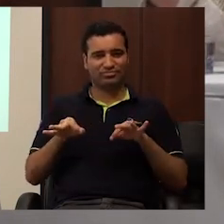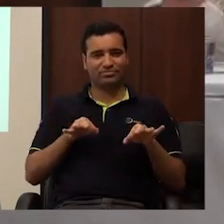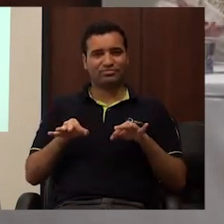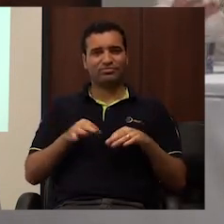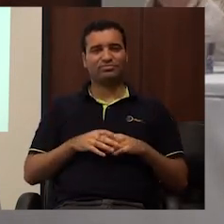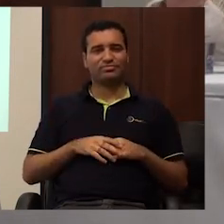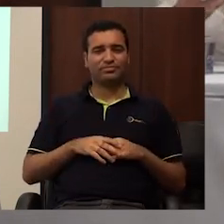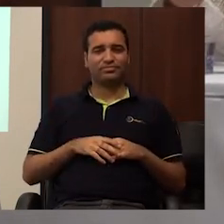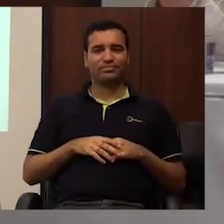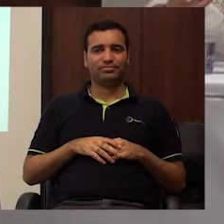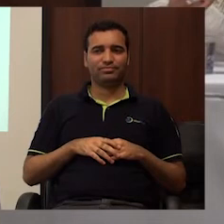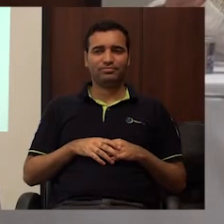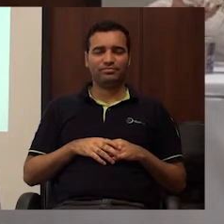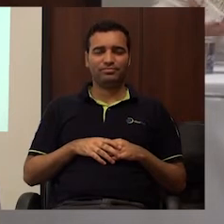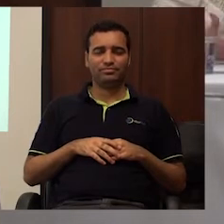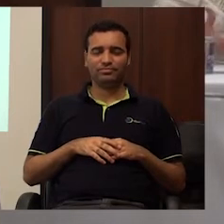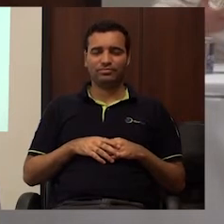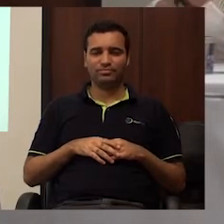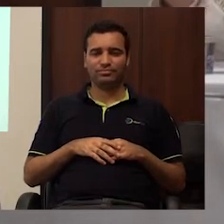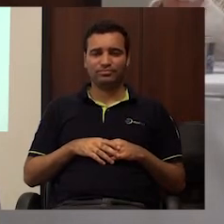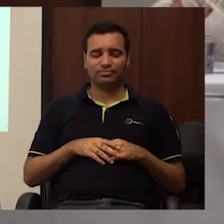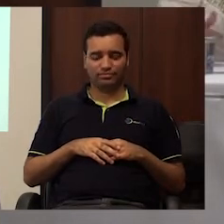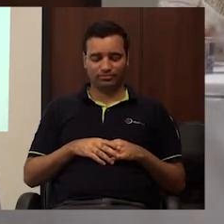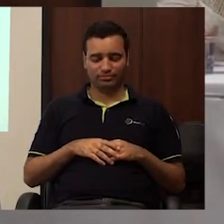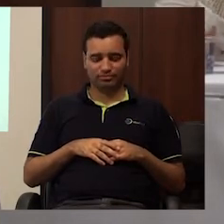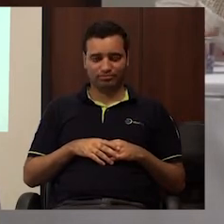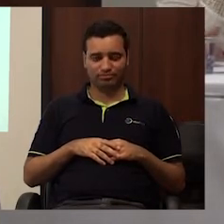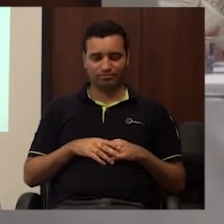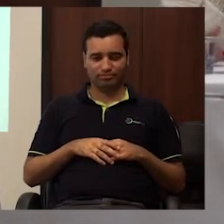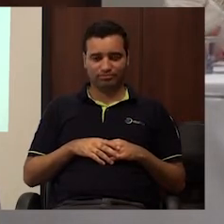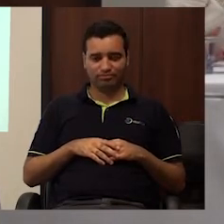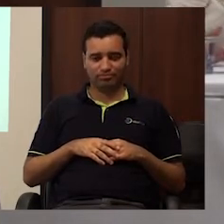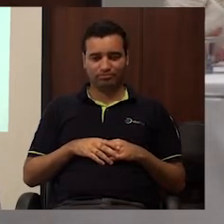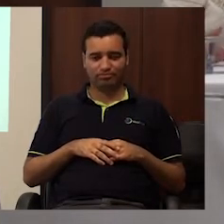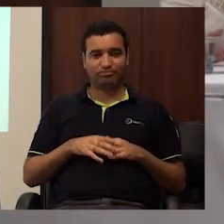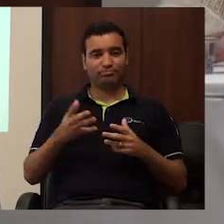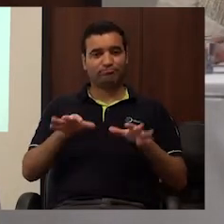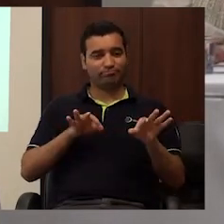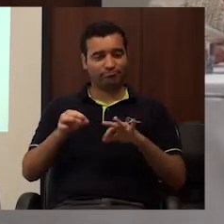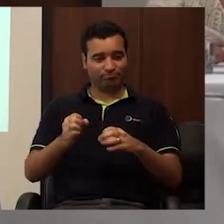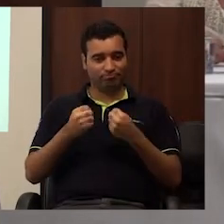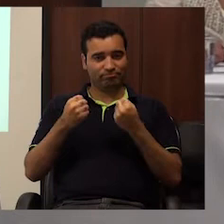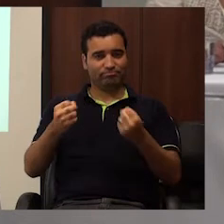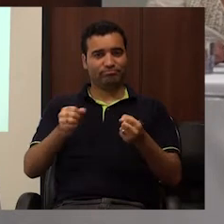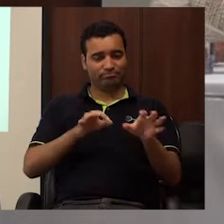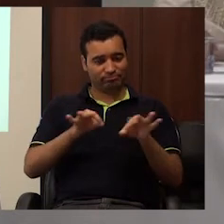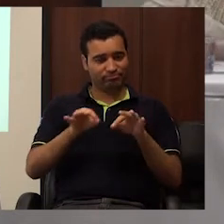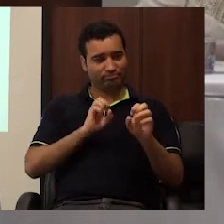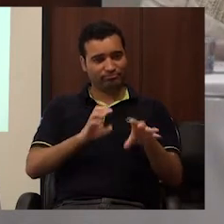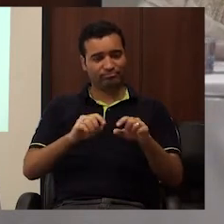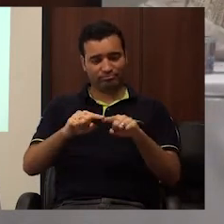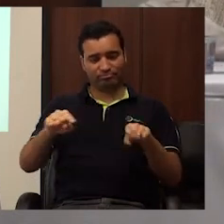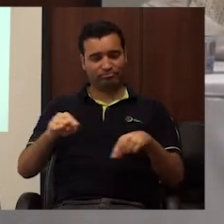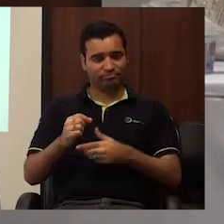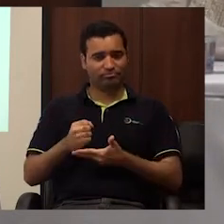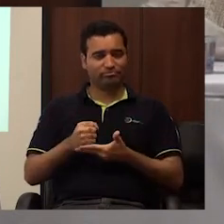que essa educação se dê, né, educação inclusiva se dê nas salas de apoio pedagógico e